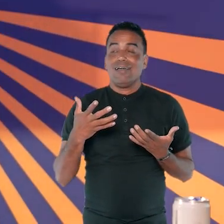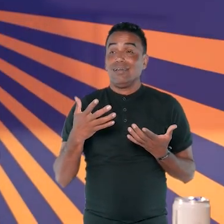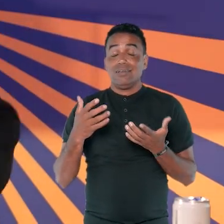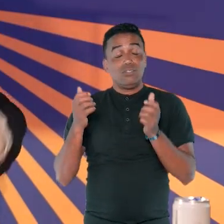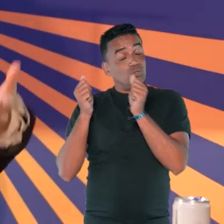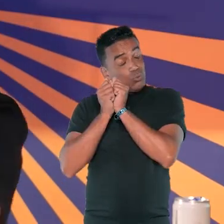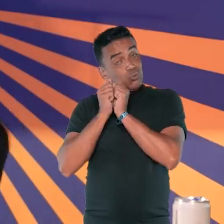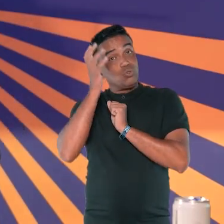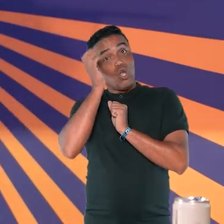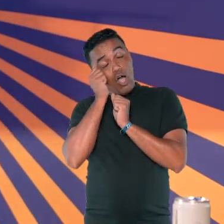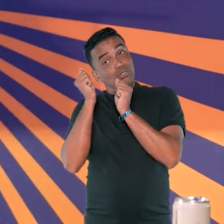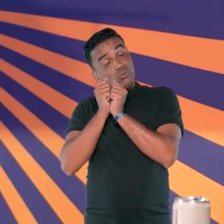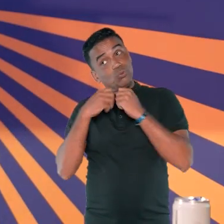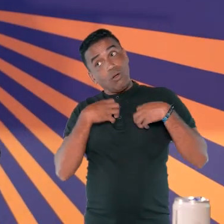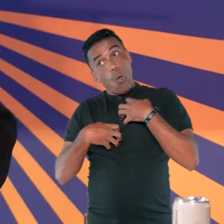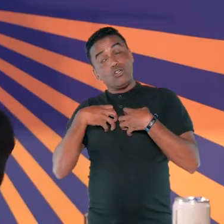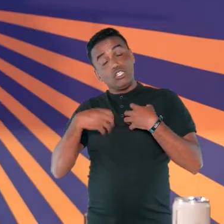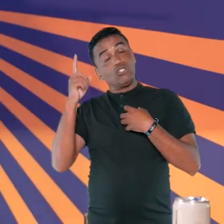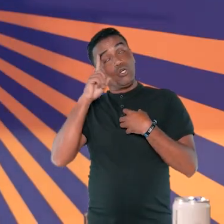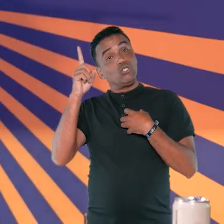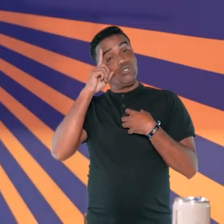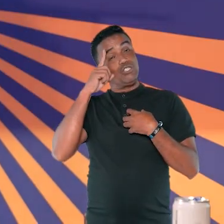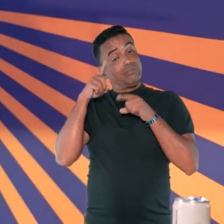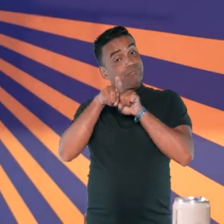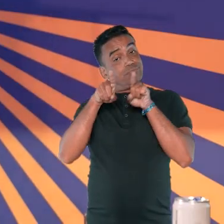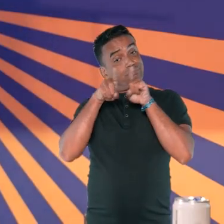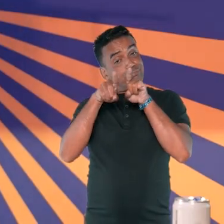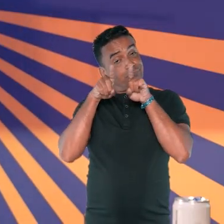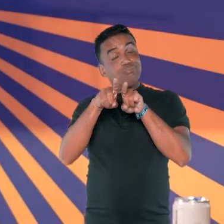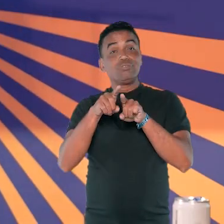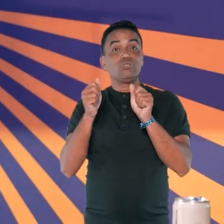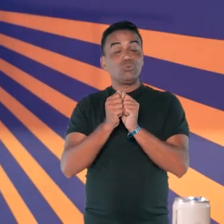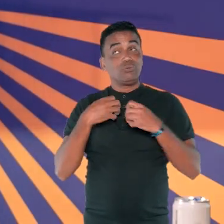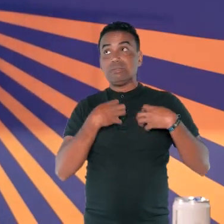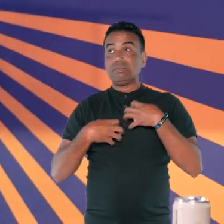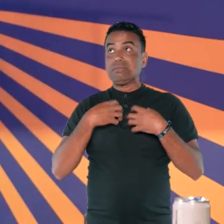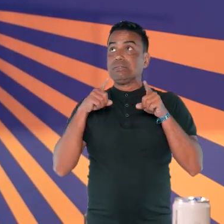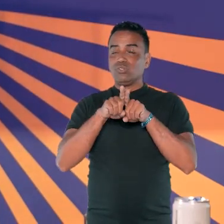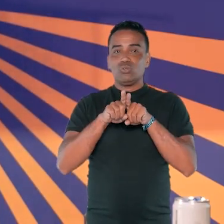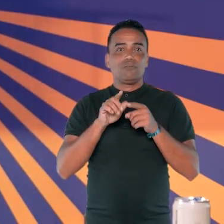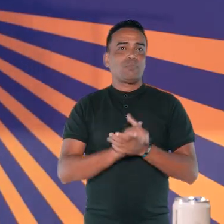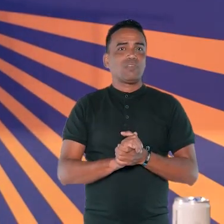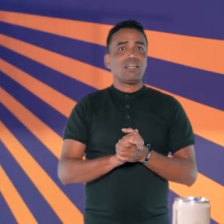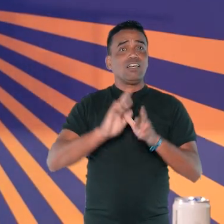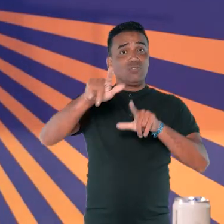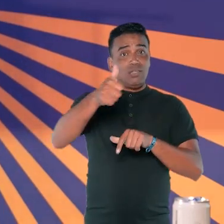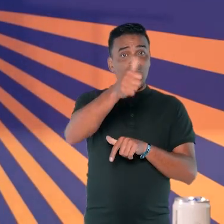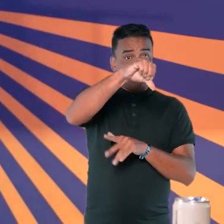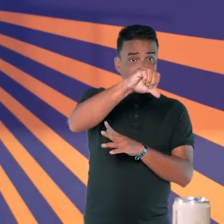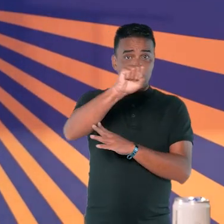todo dia, né, parceira. Porque é isso, é diferente de 80, porque em